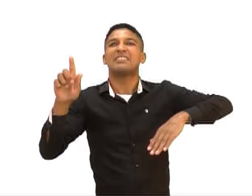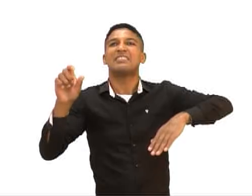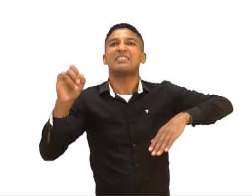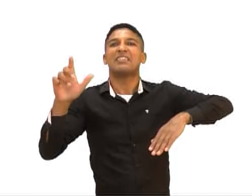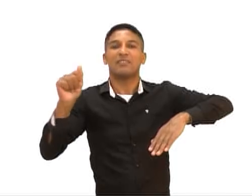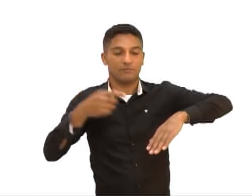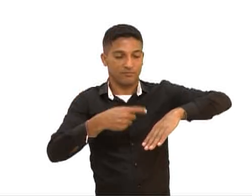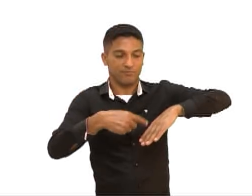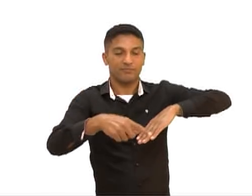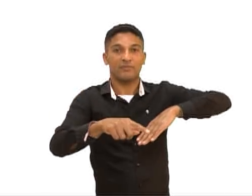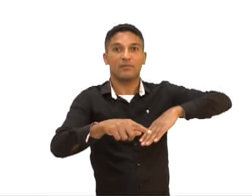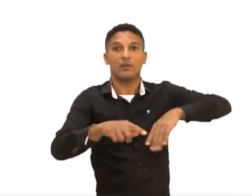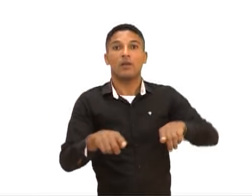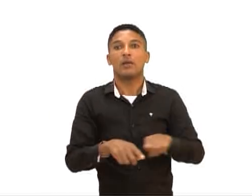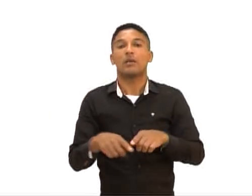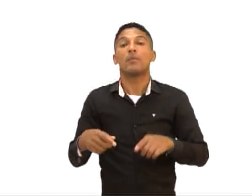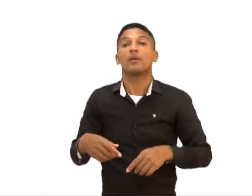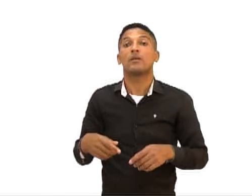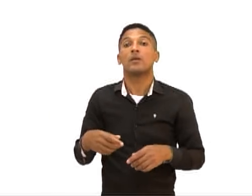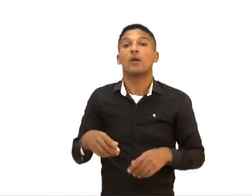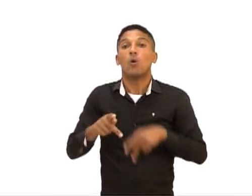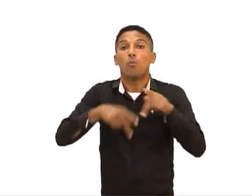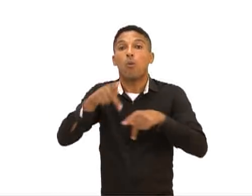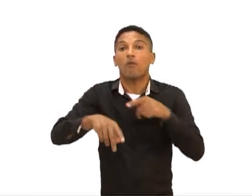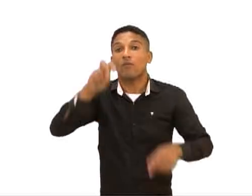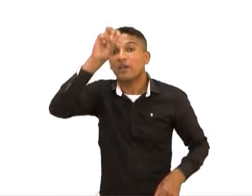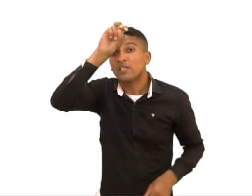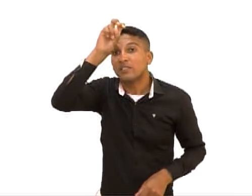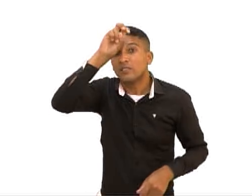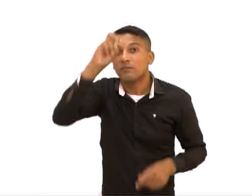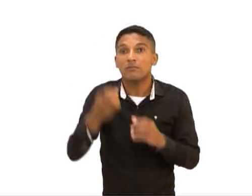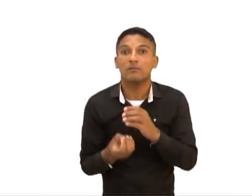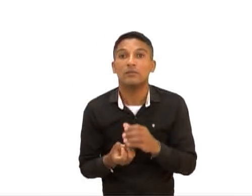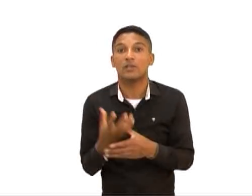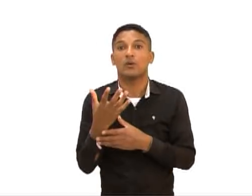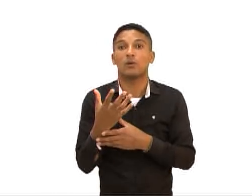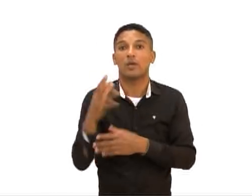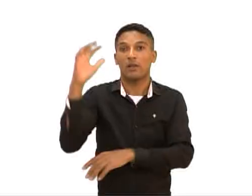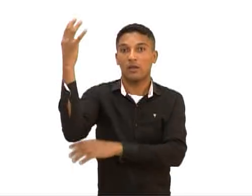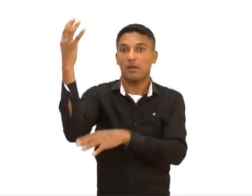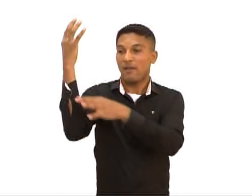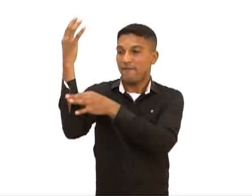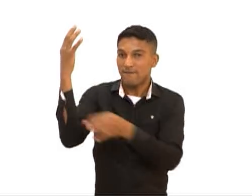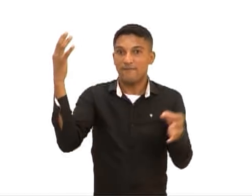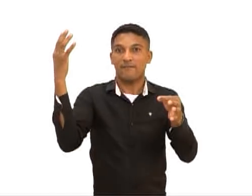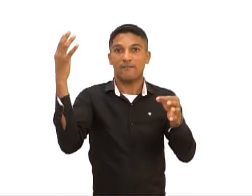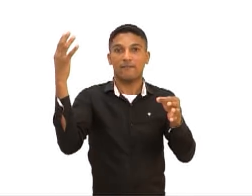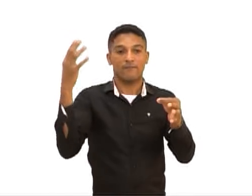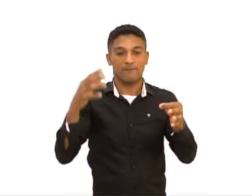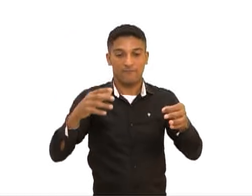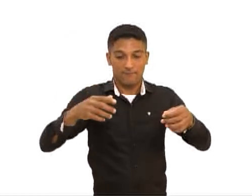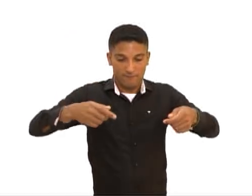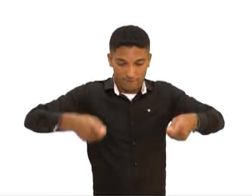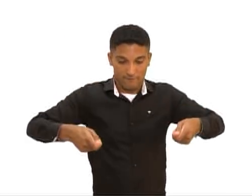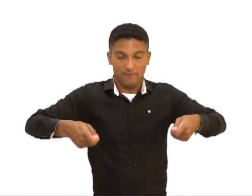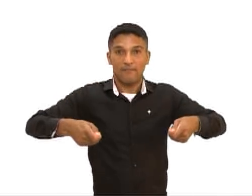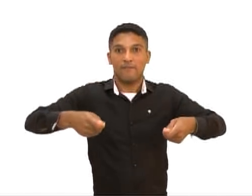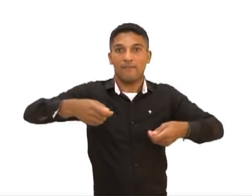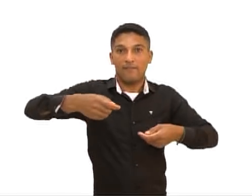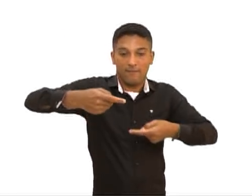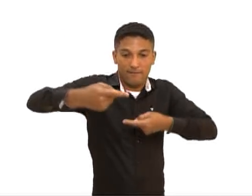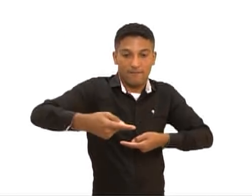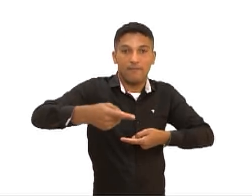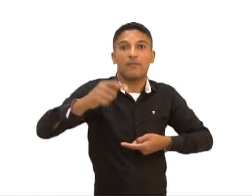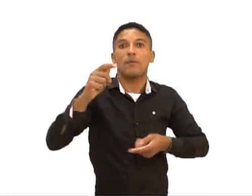os egípcios desenvolveram o papiro, a primeira forma de papel da história. Sabe-se que, para fixar a